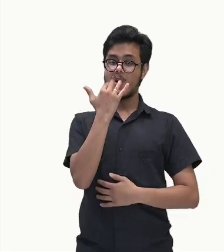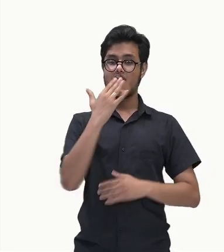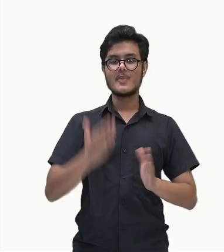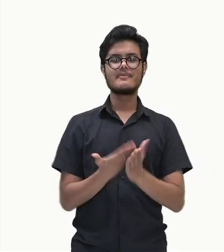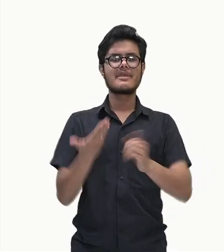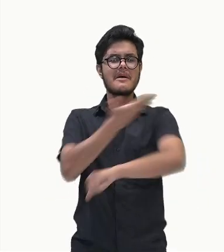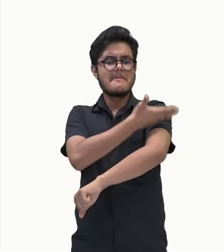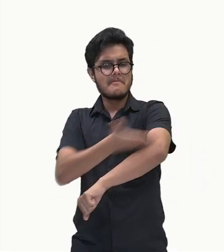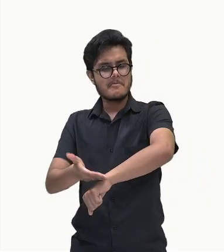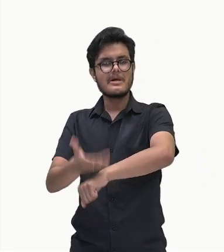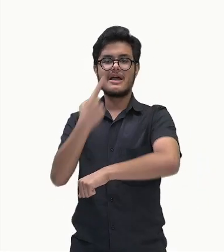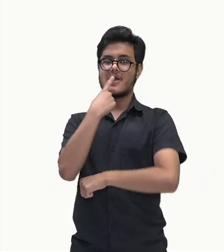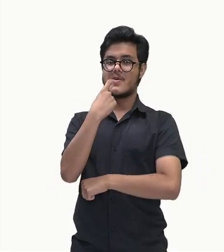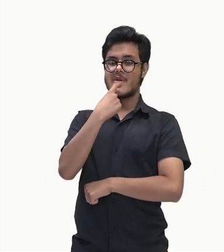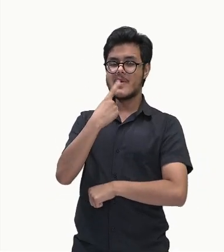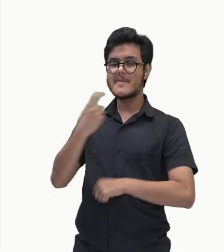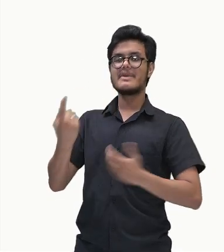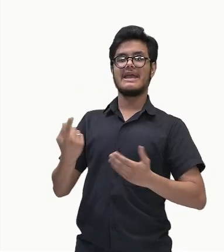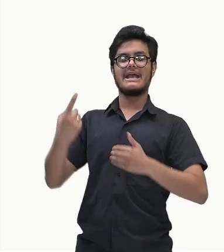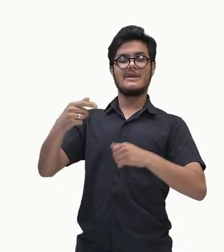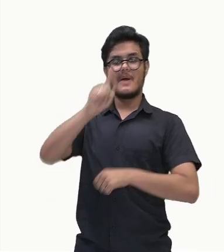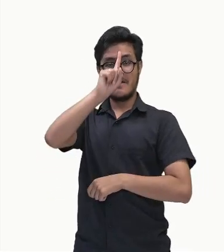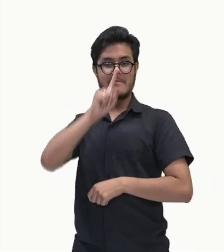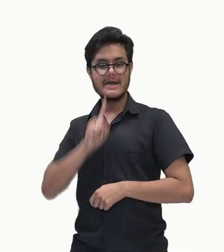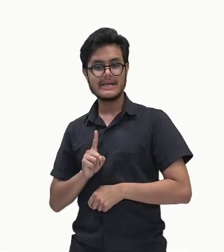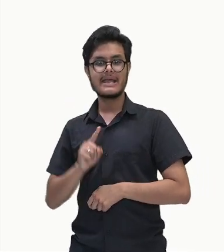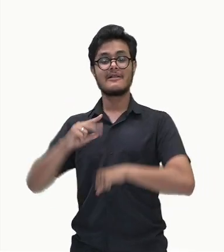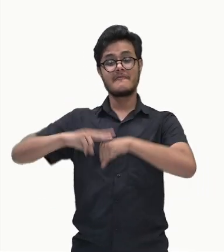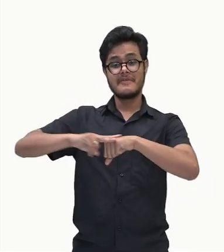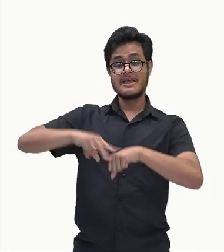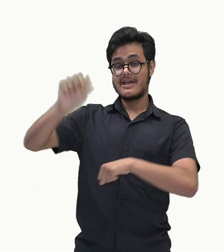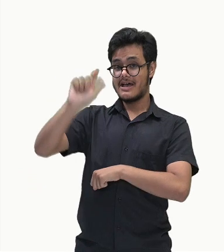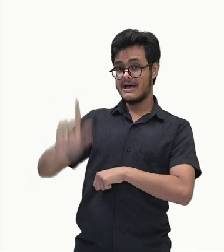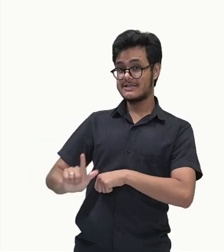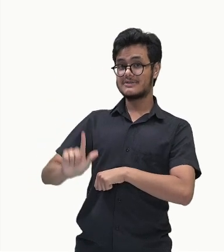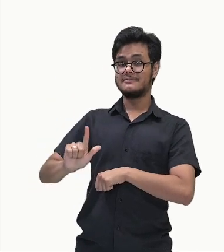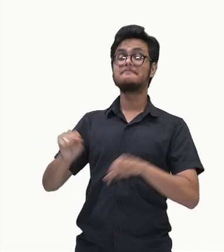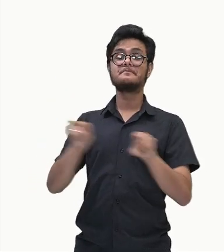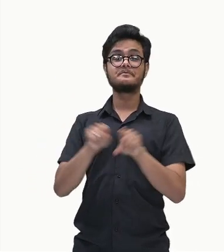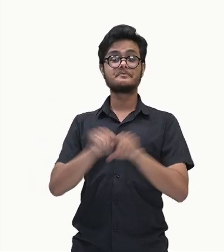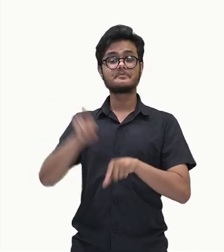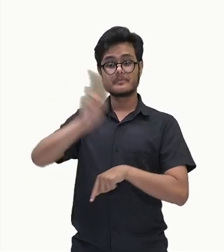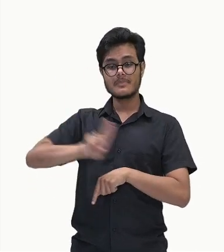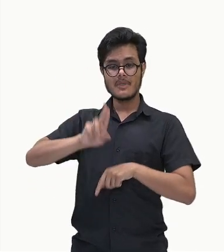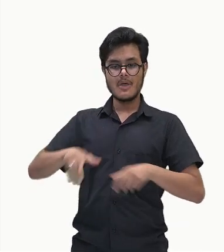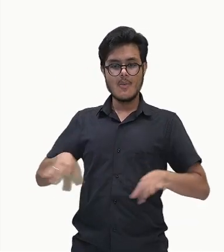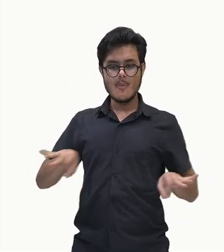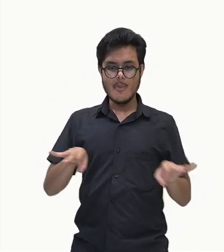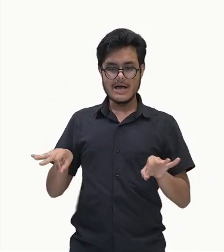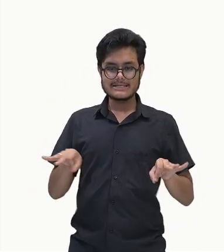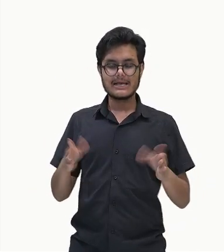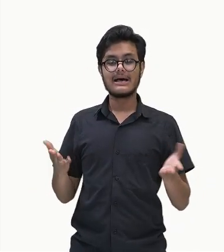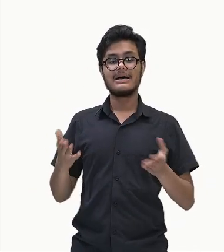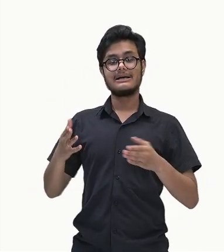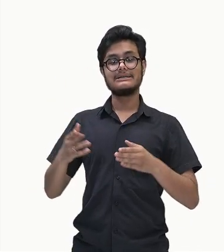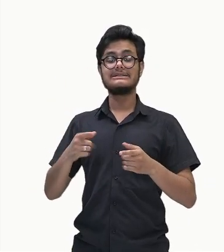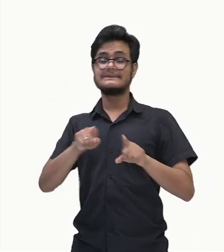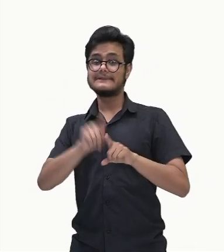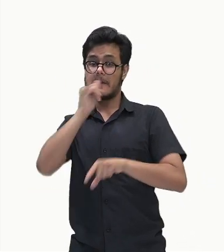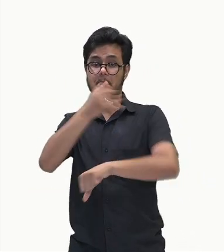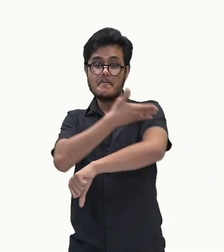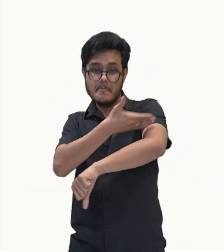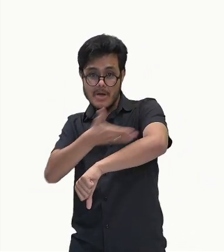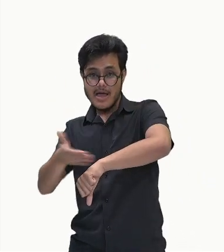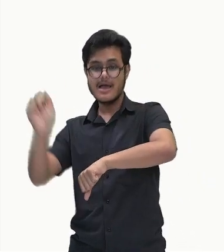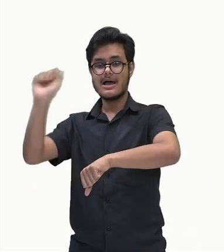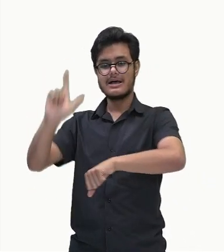Branco Vermelho amarelo verde e azul ela tem uma saia de cada uma das seguintes cores branco azul violeta e cinza de